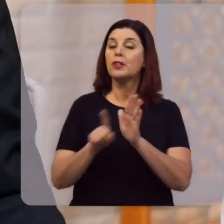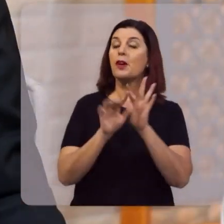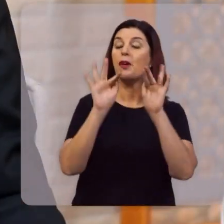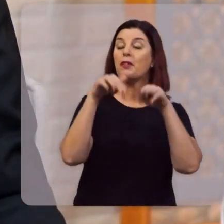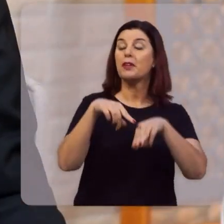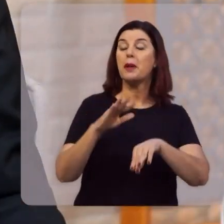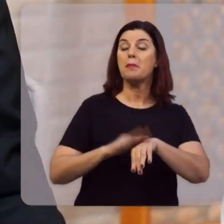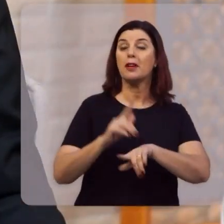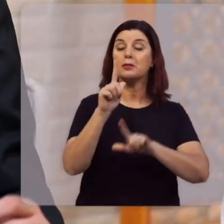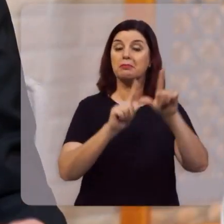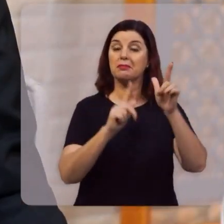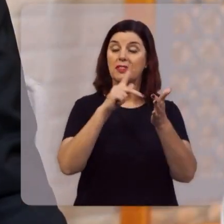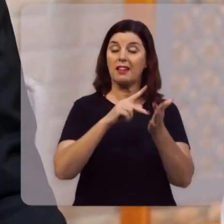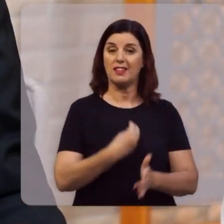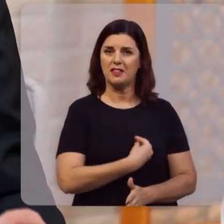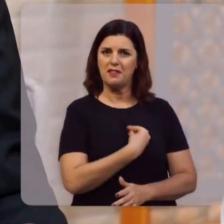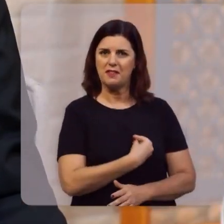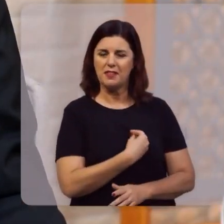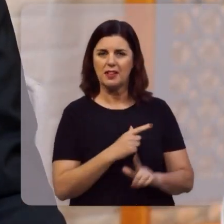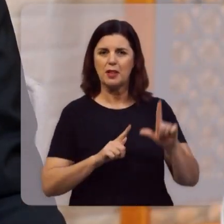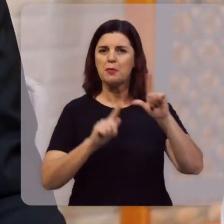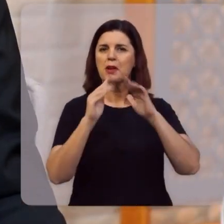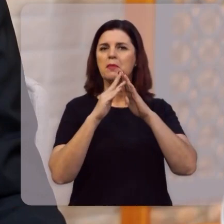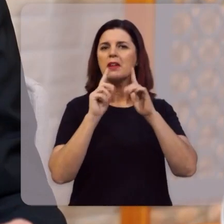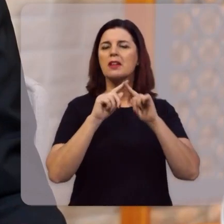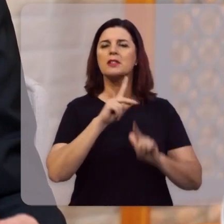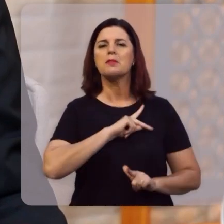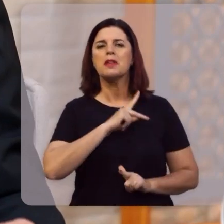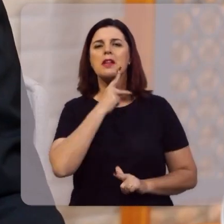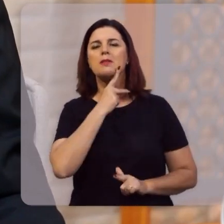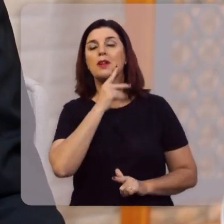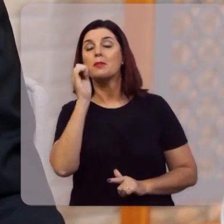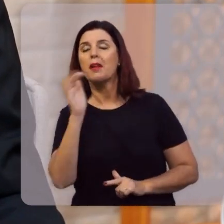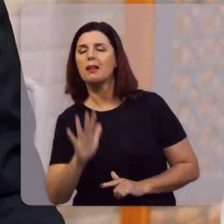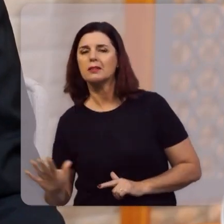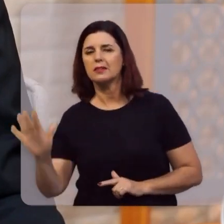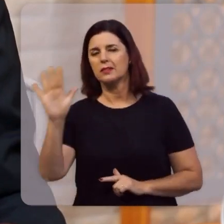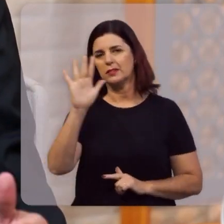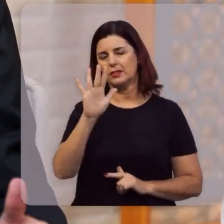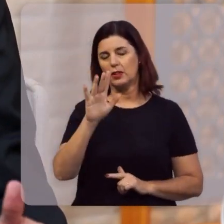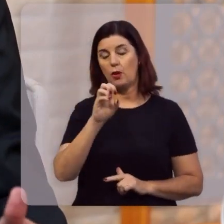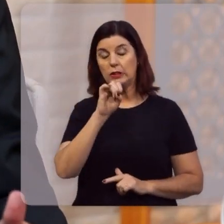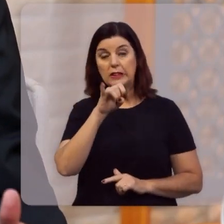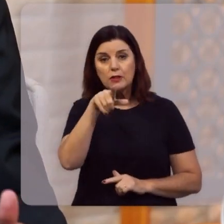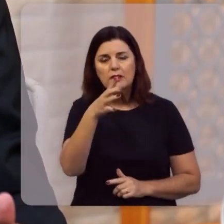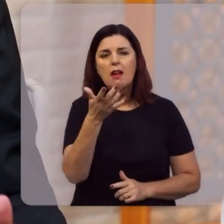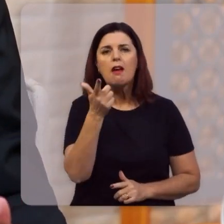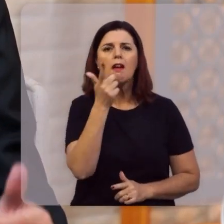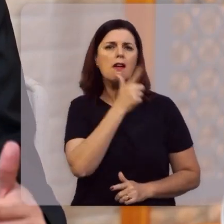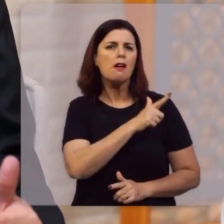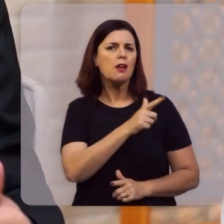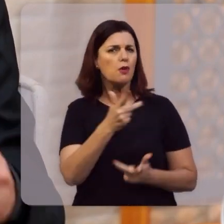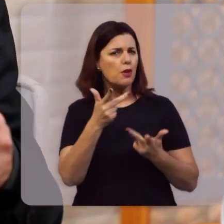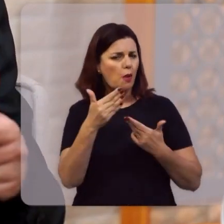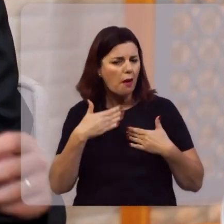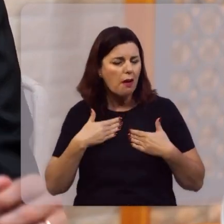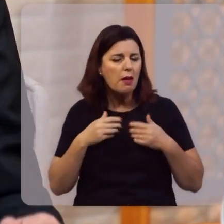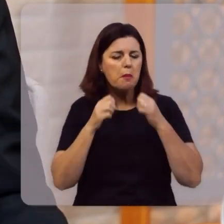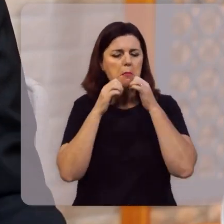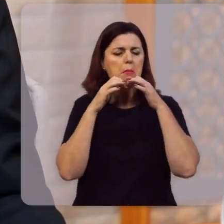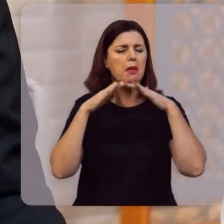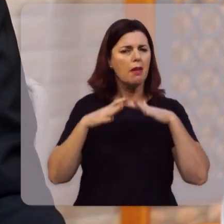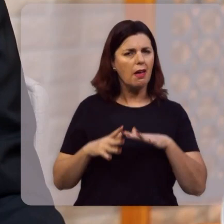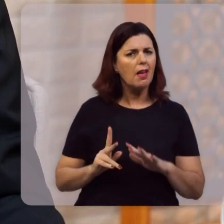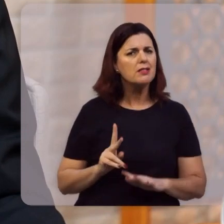Chegamos ao final de mais um Verdade e Vida, programa da Igreja Presbiteriana do Brasil. E se você foi, assim como eu,